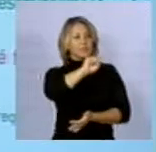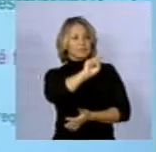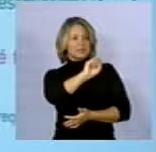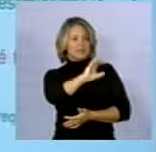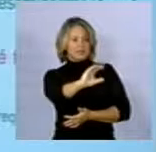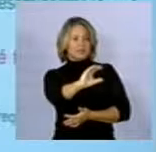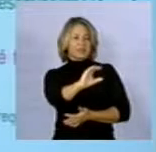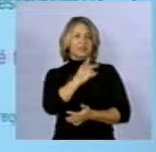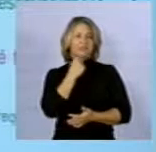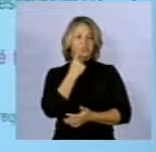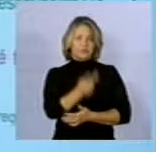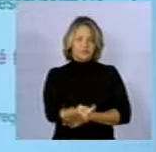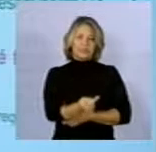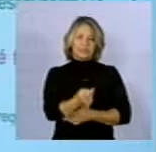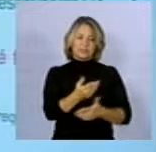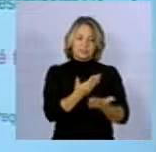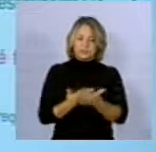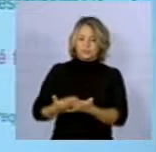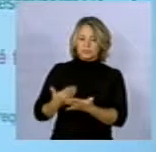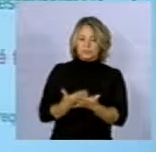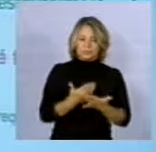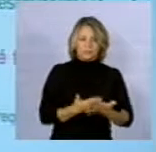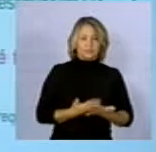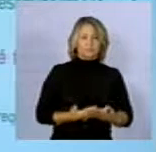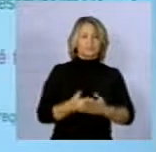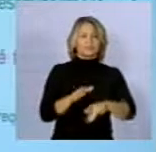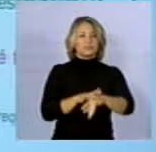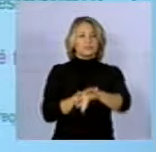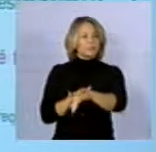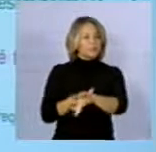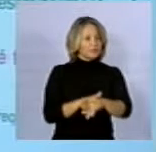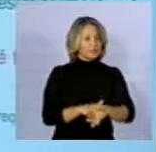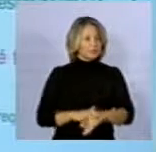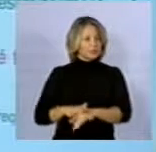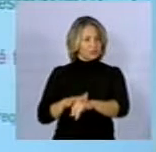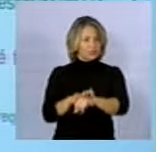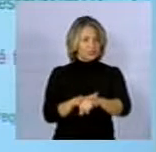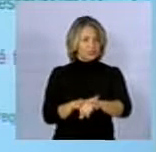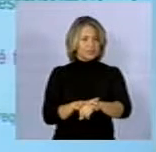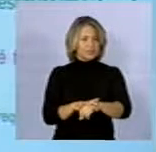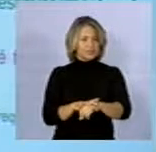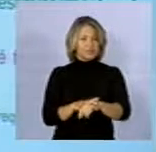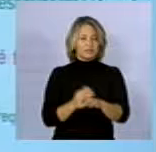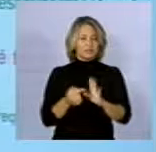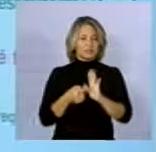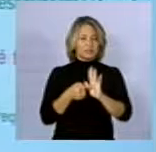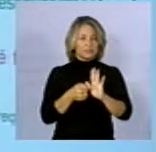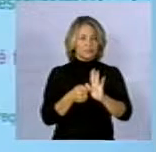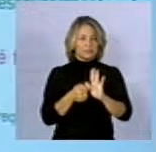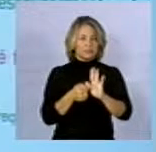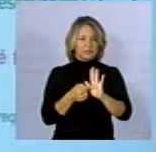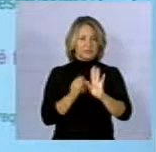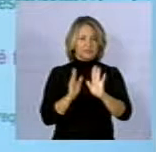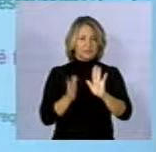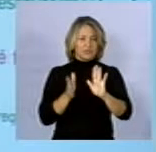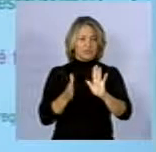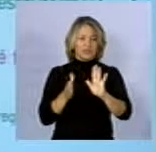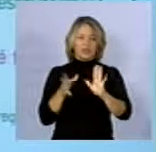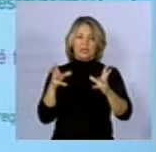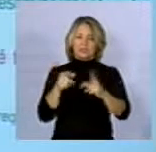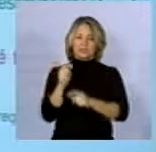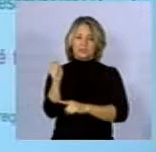a os estudos de epidemiologia nos mostrando essa